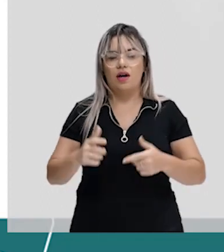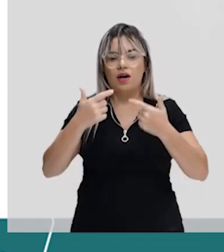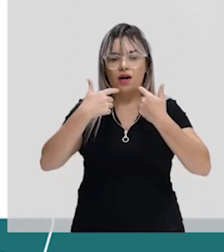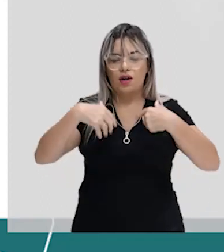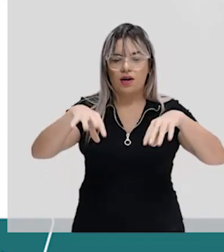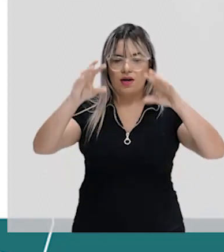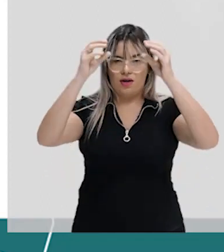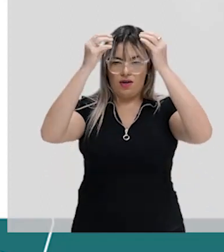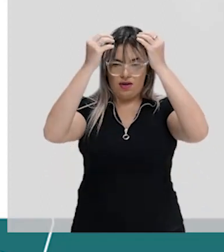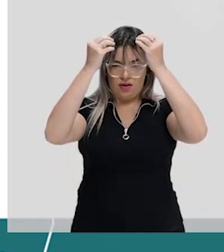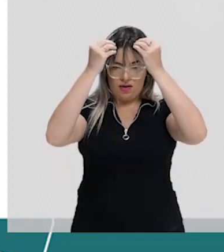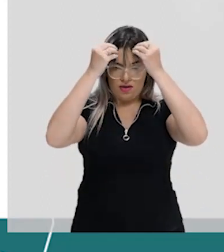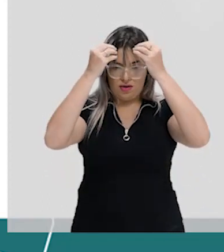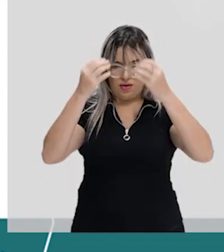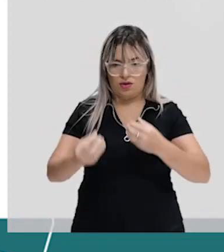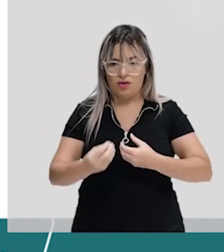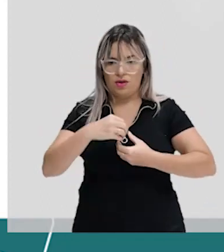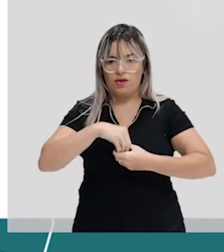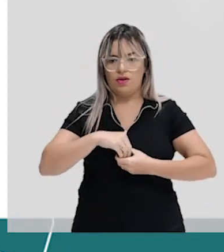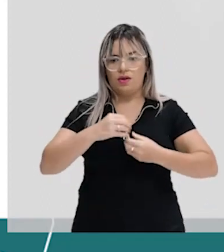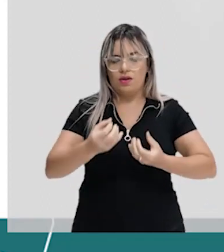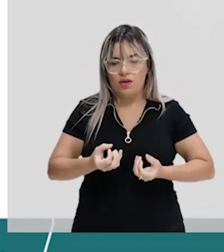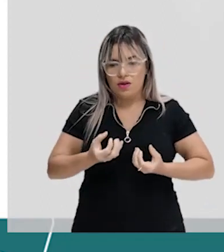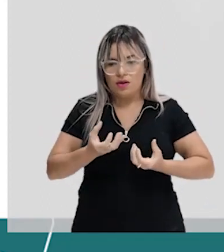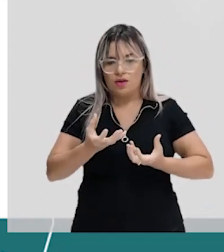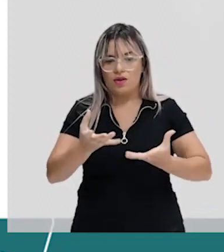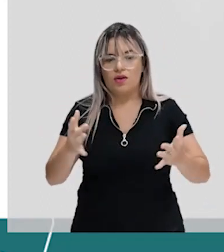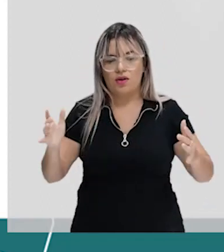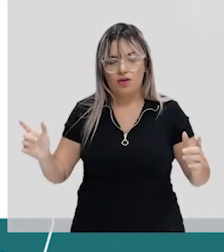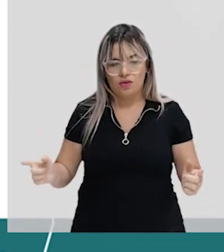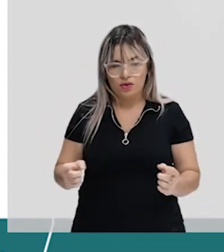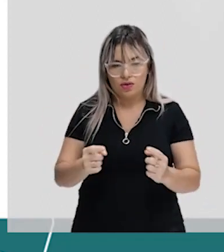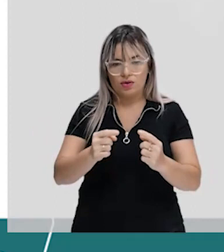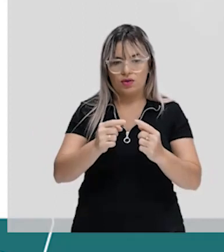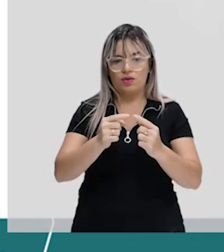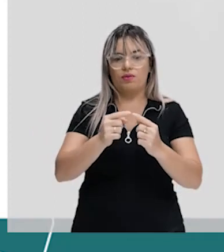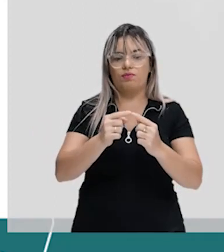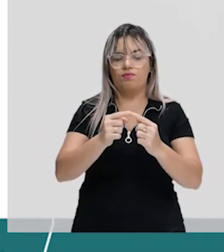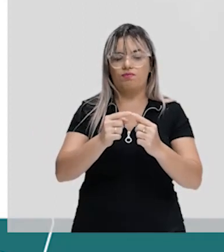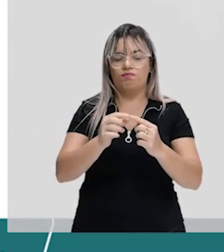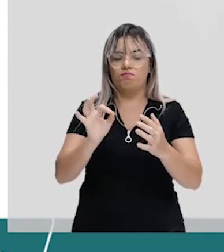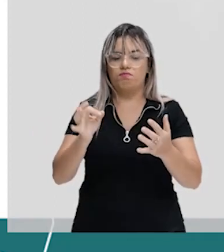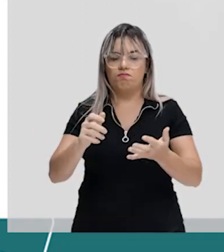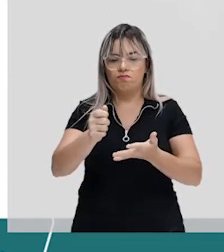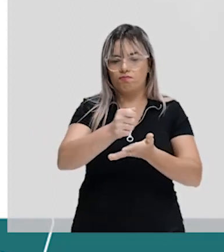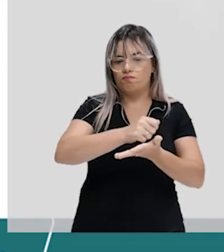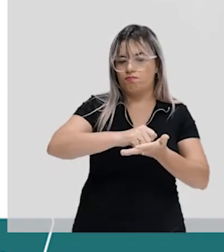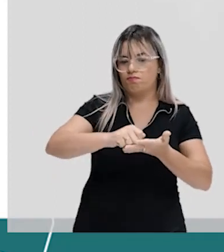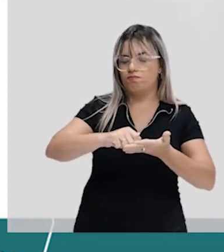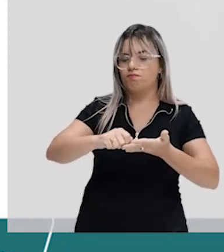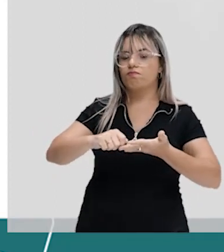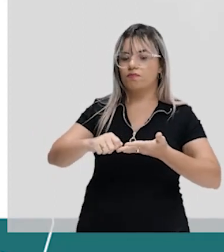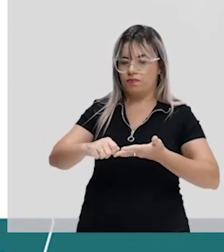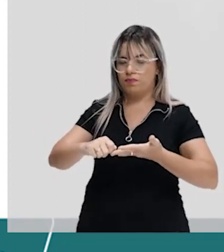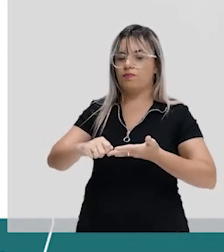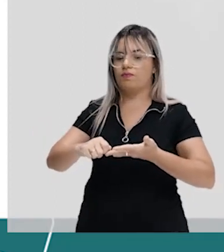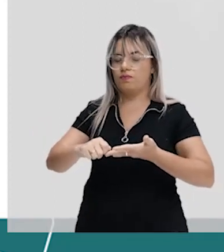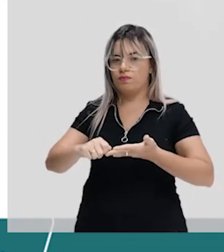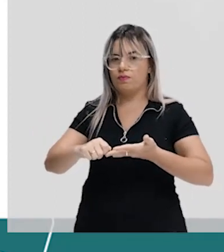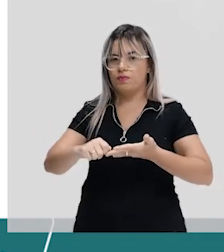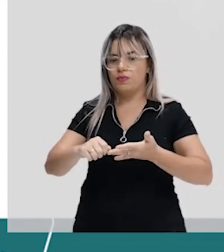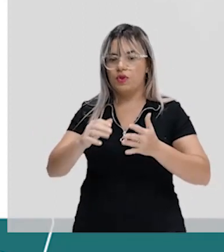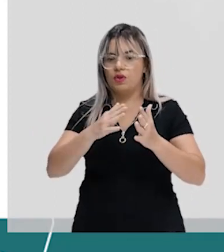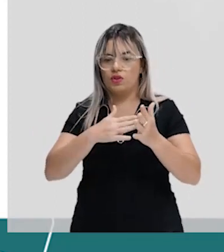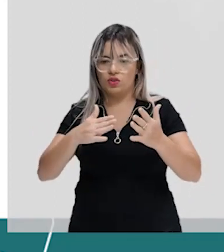na objetividade, descrição minuciosa, por causa do detalhismo, e perfeição estética de sua